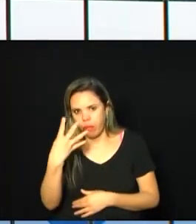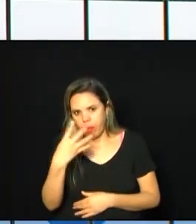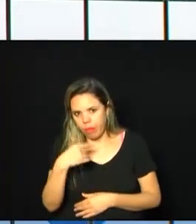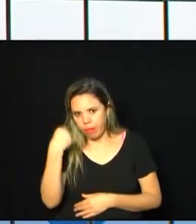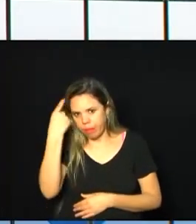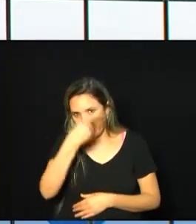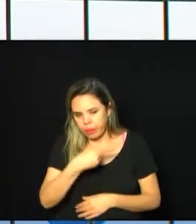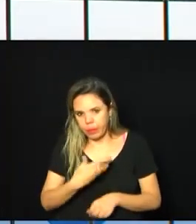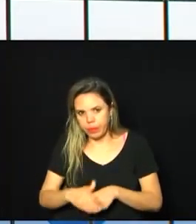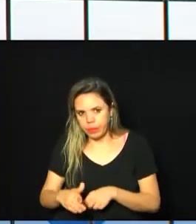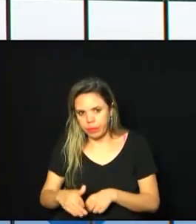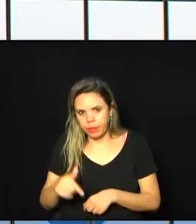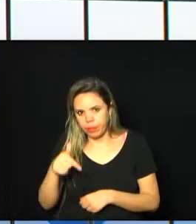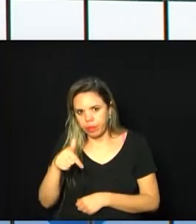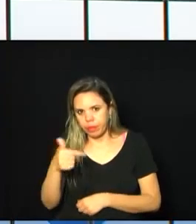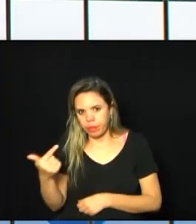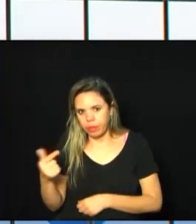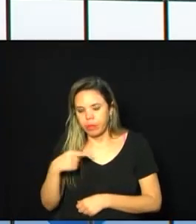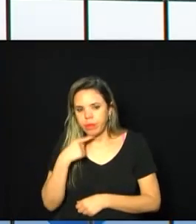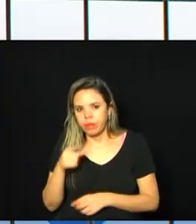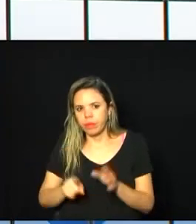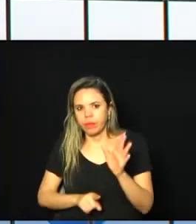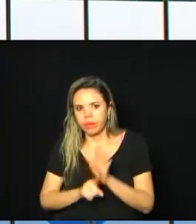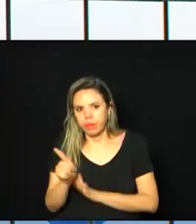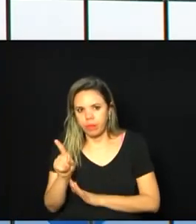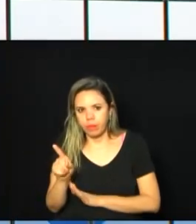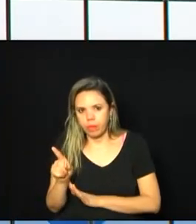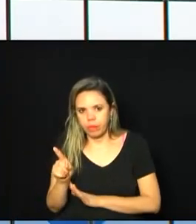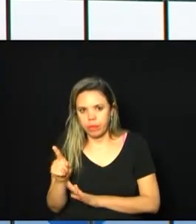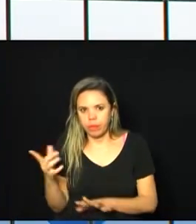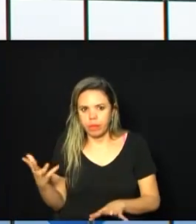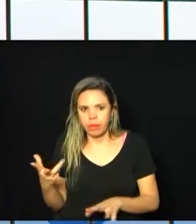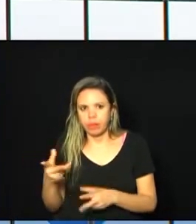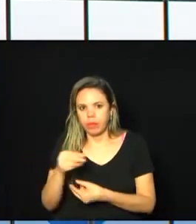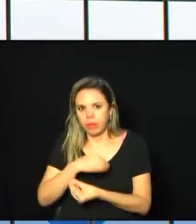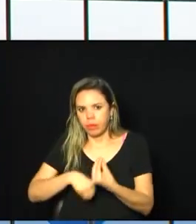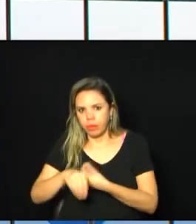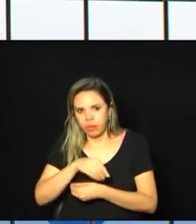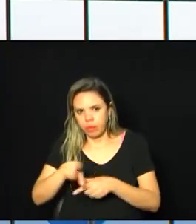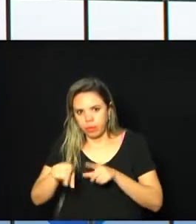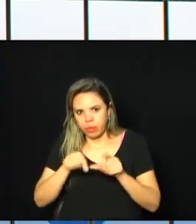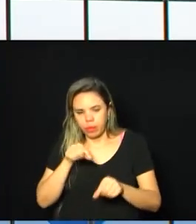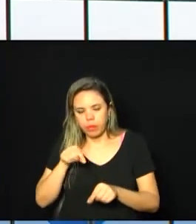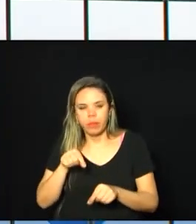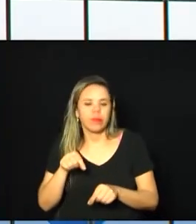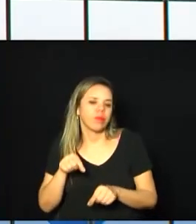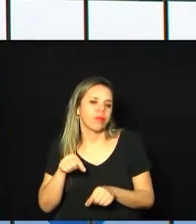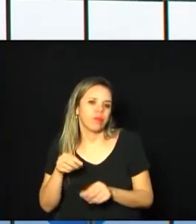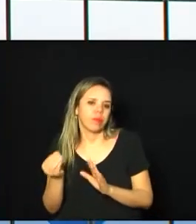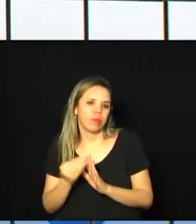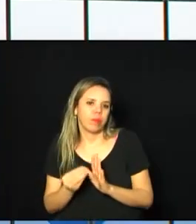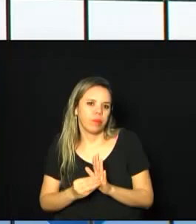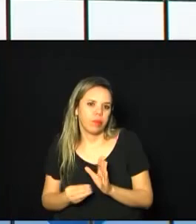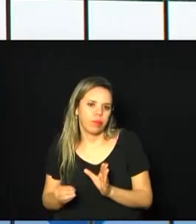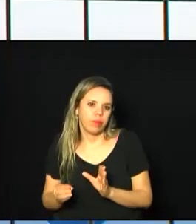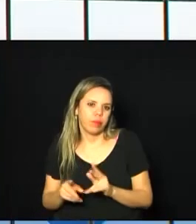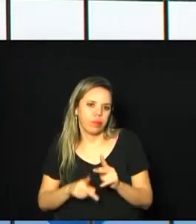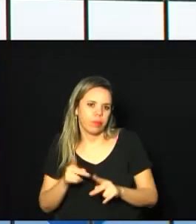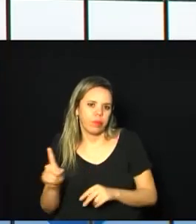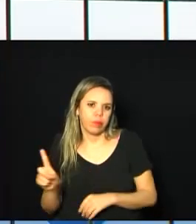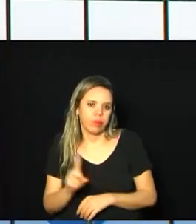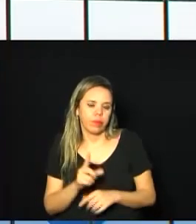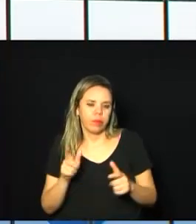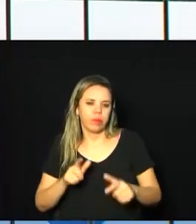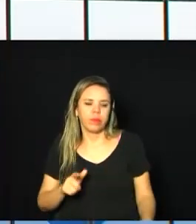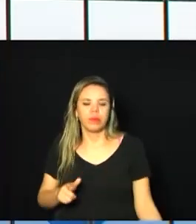horas, com aplicação de 72 questões de múltipla escolha. A orientação é para que os candidatos cheguem